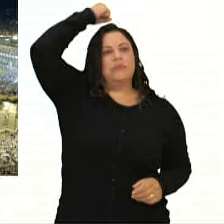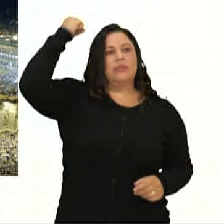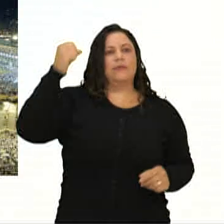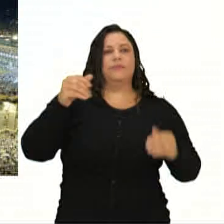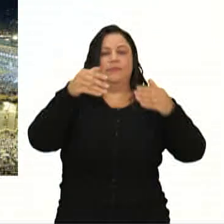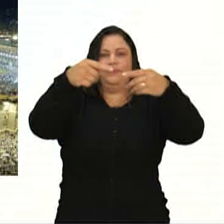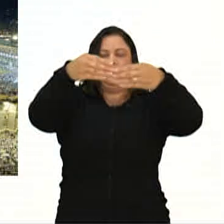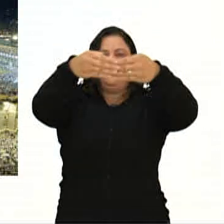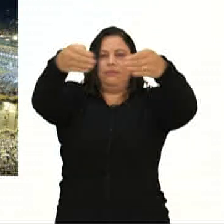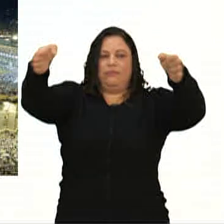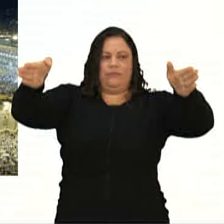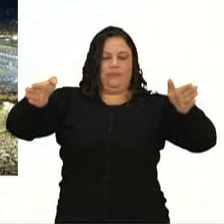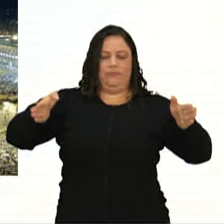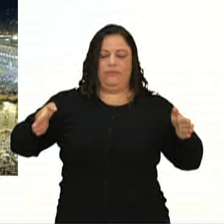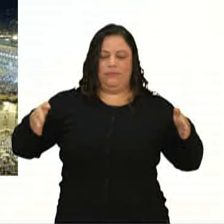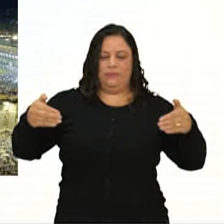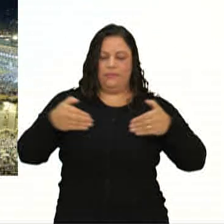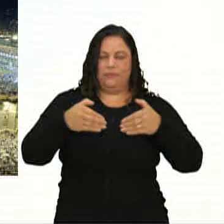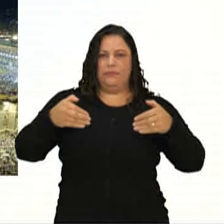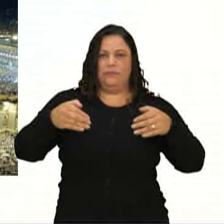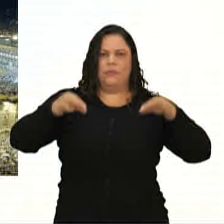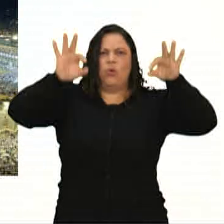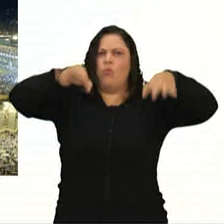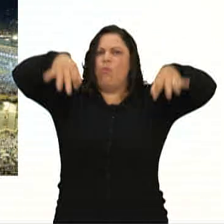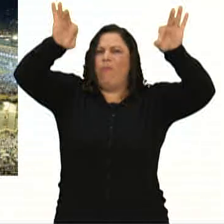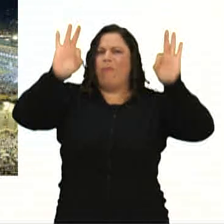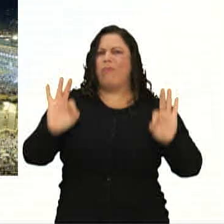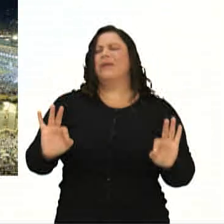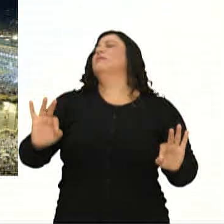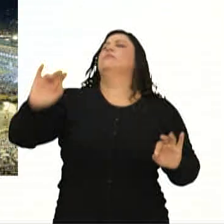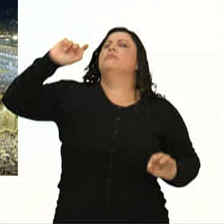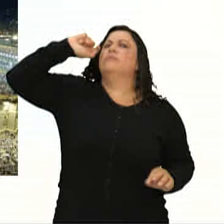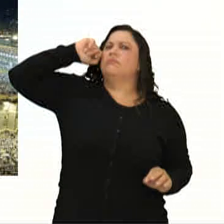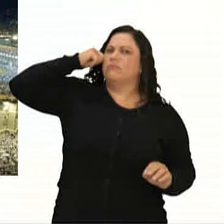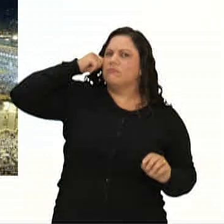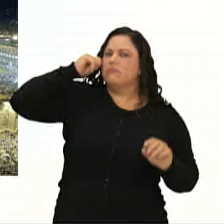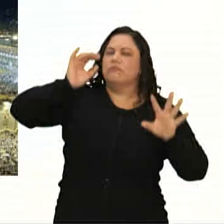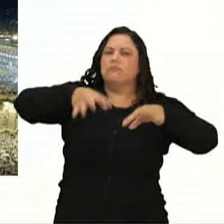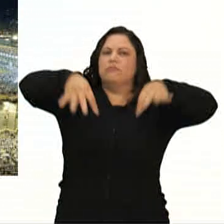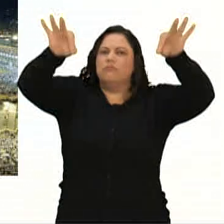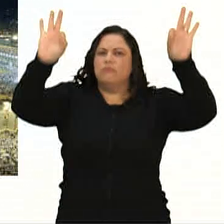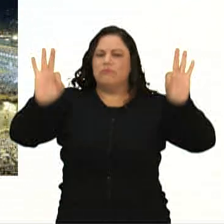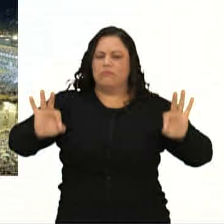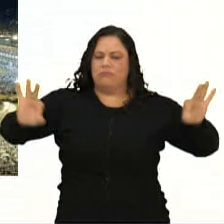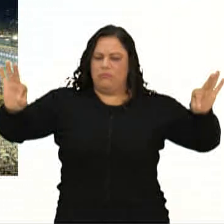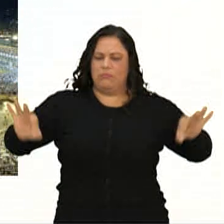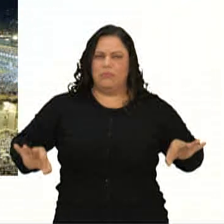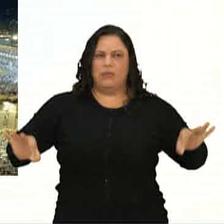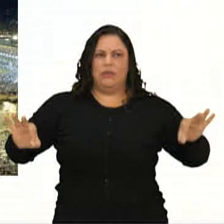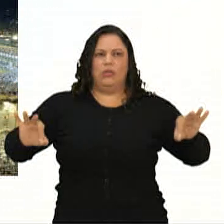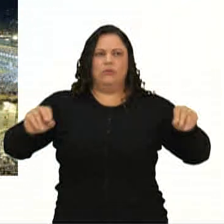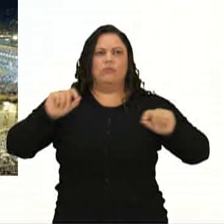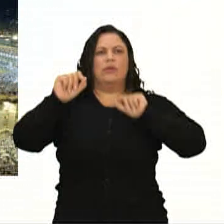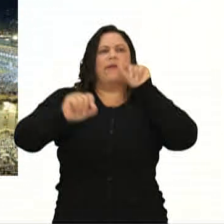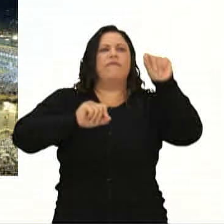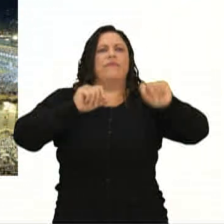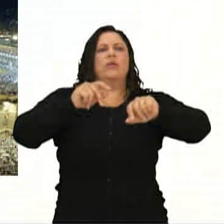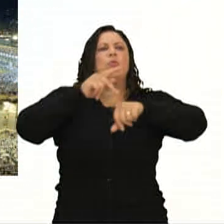quadrado coberto por um pano negro. Num canto da Kaaba fica uma pedra negra incrustada na